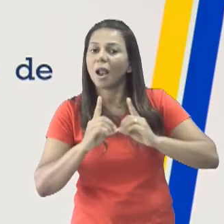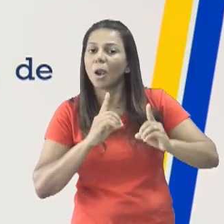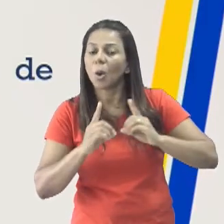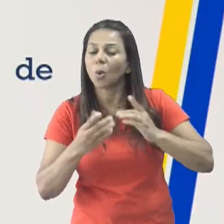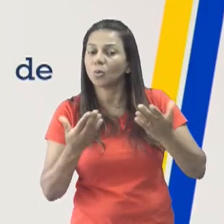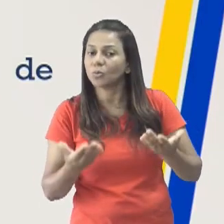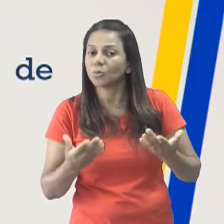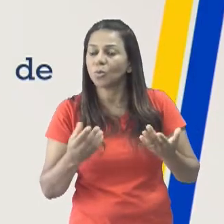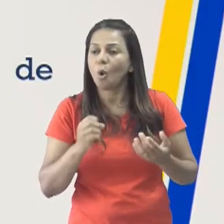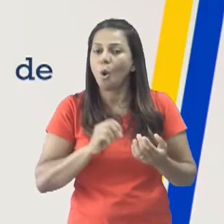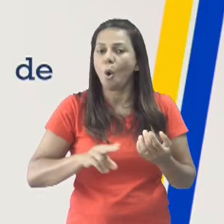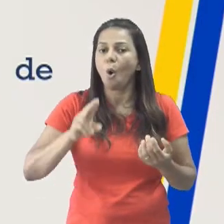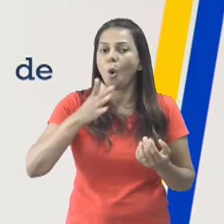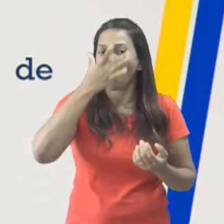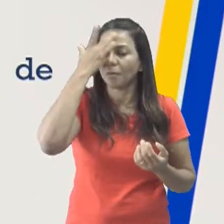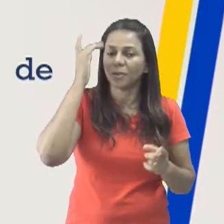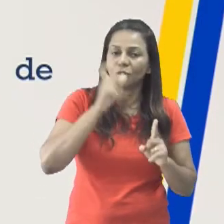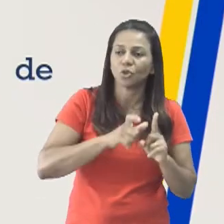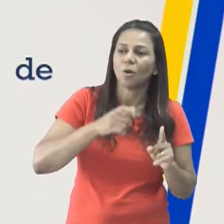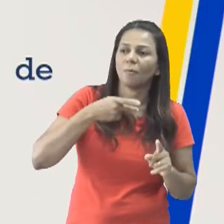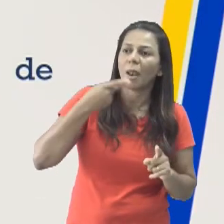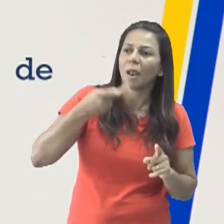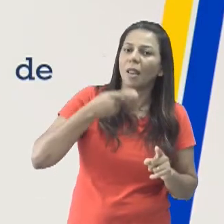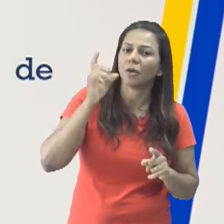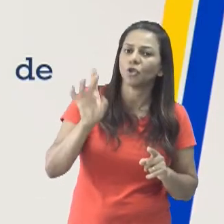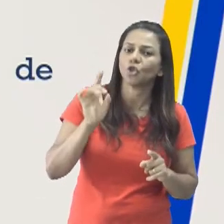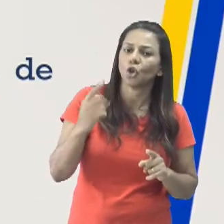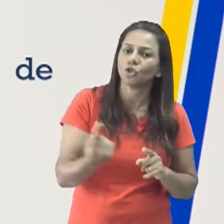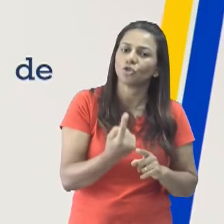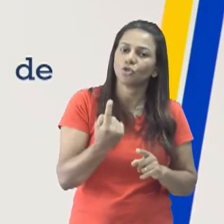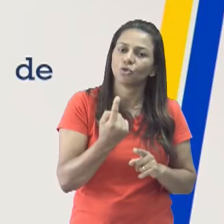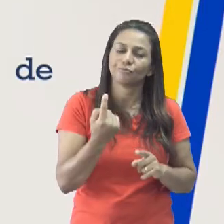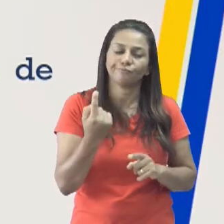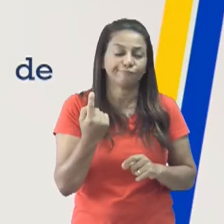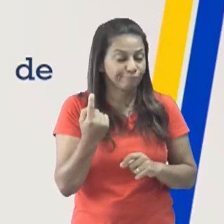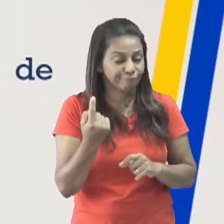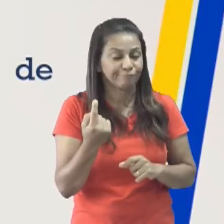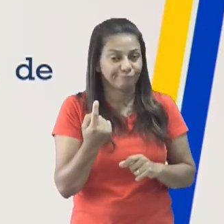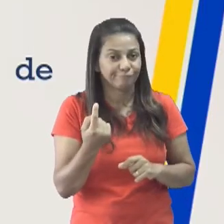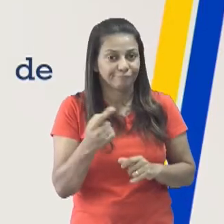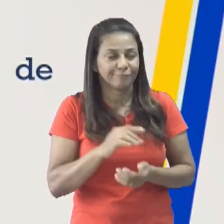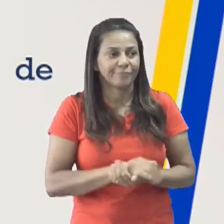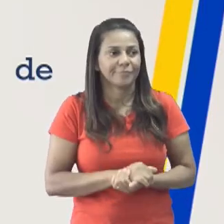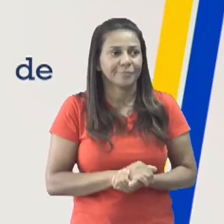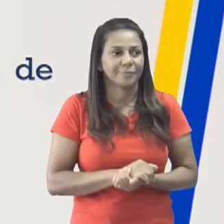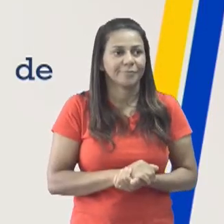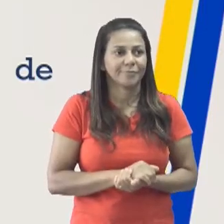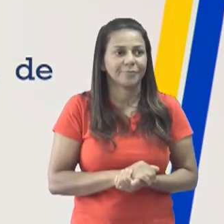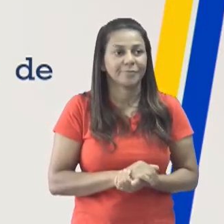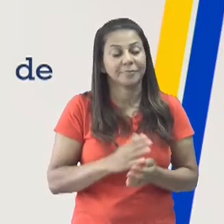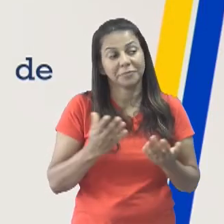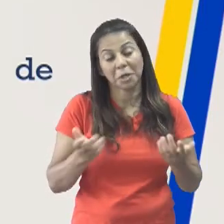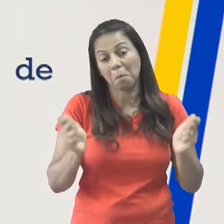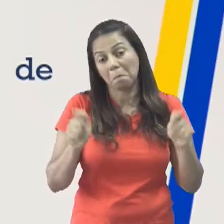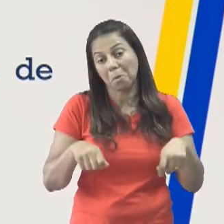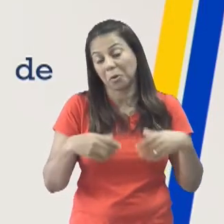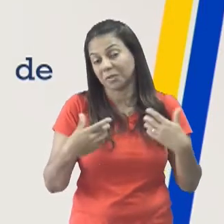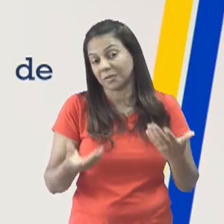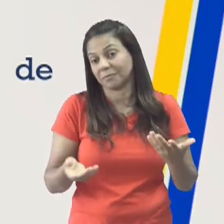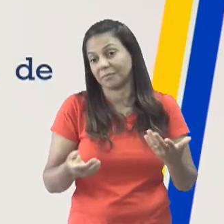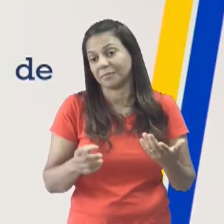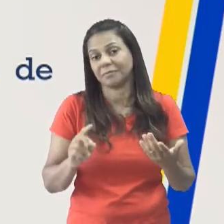ou seja, os personagens podem interagir entre si, mas também um personagem pode ficar falando sozinho,